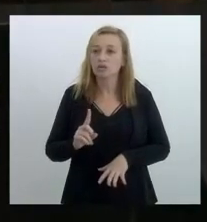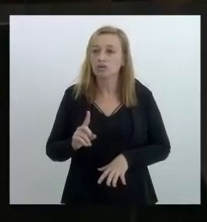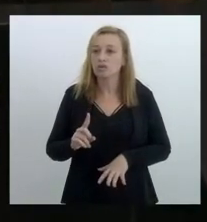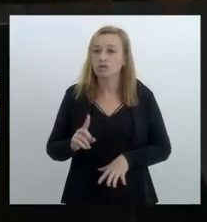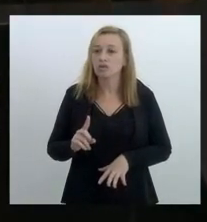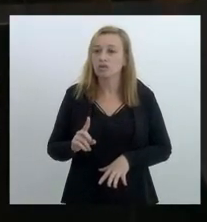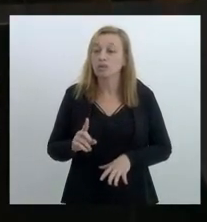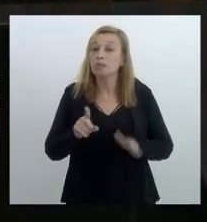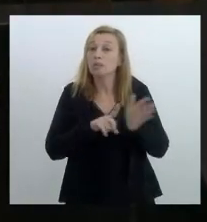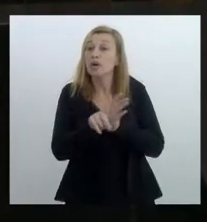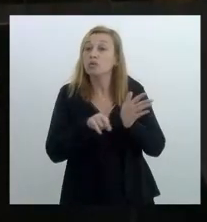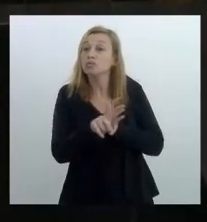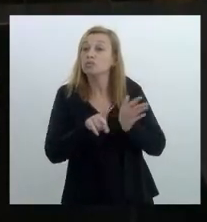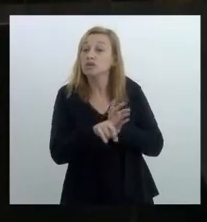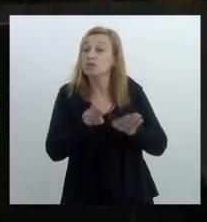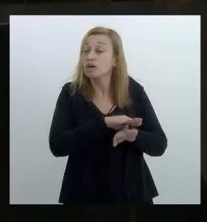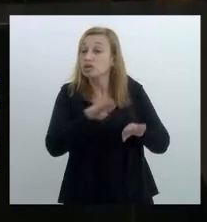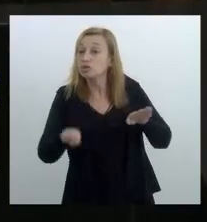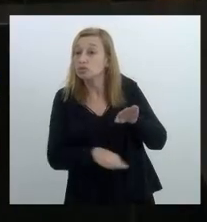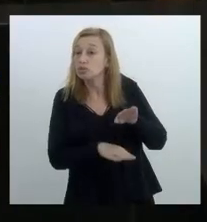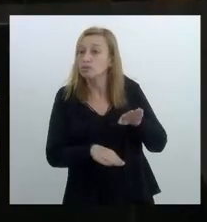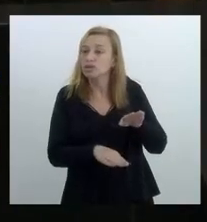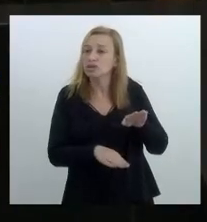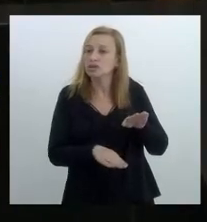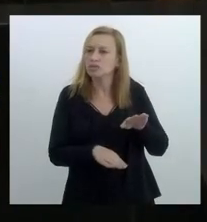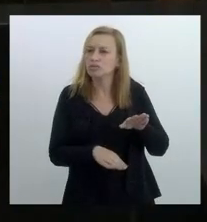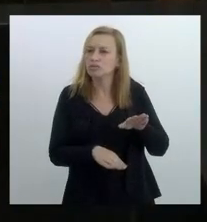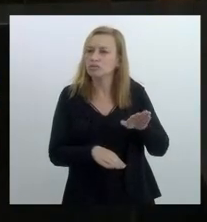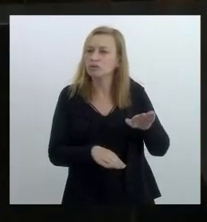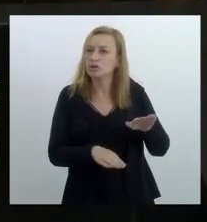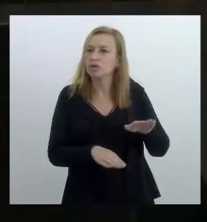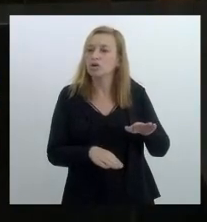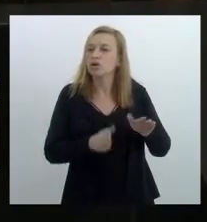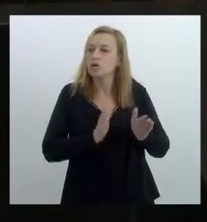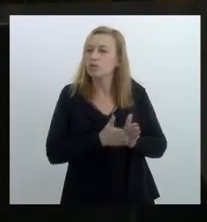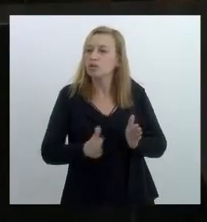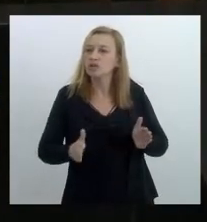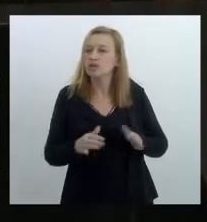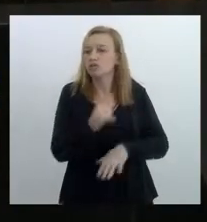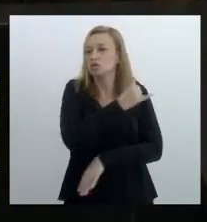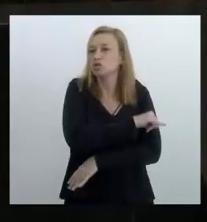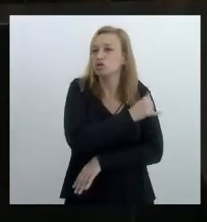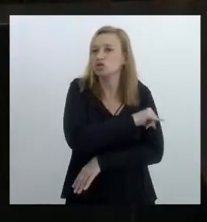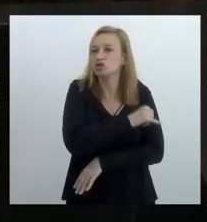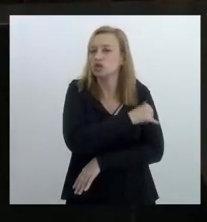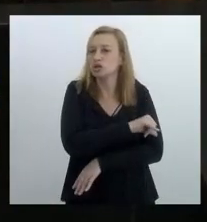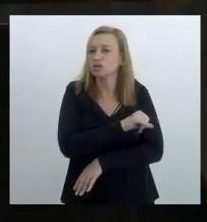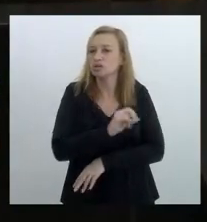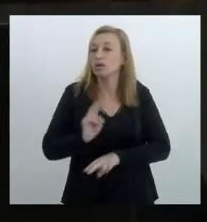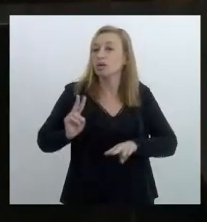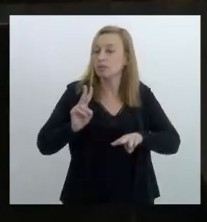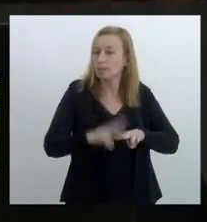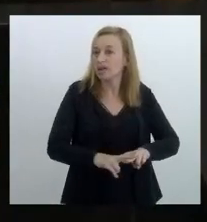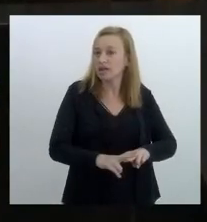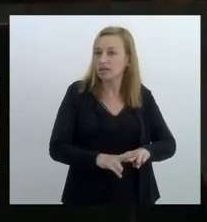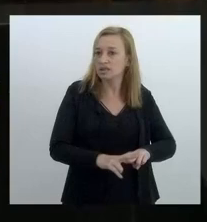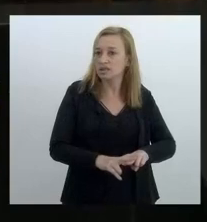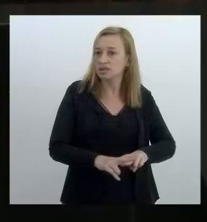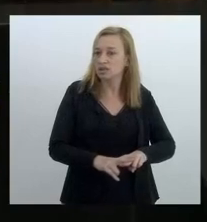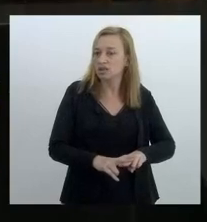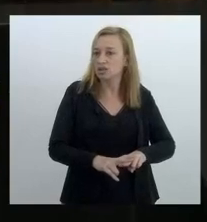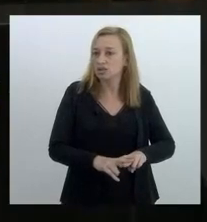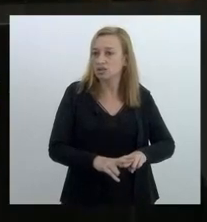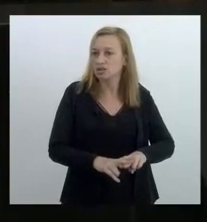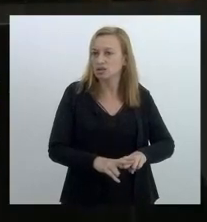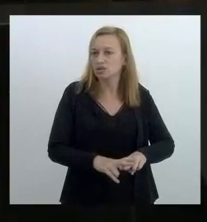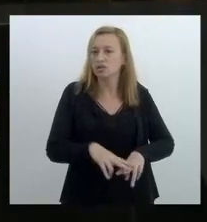questionamento a submissão e o processo onde o Rio de Janeiro se torna refém da